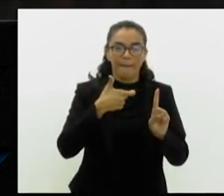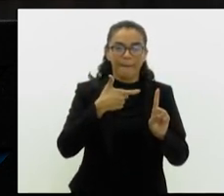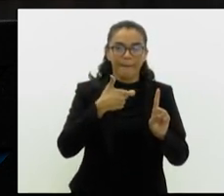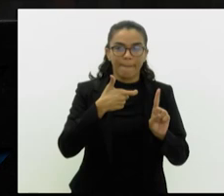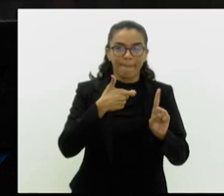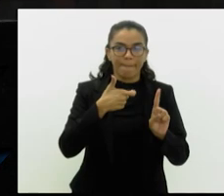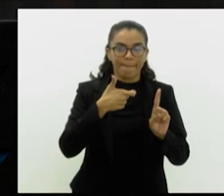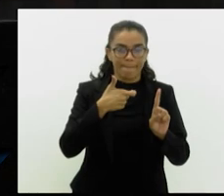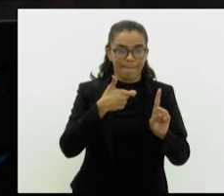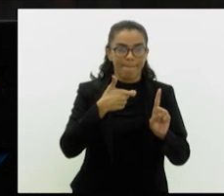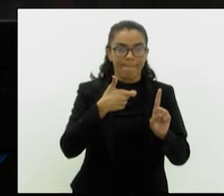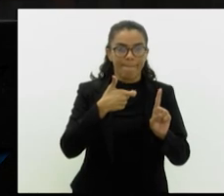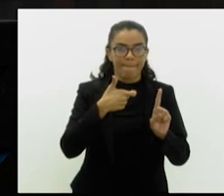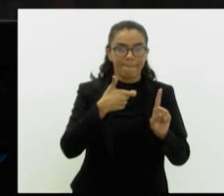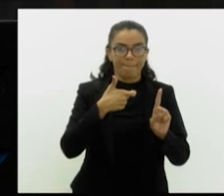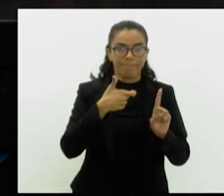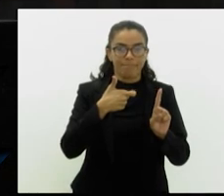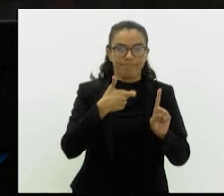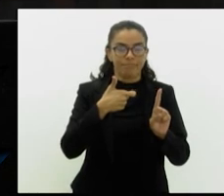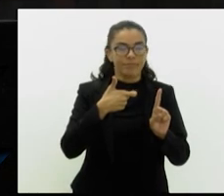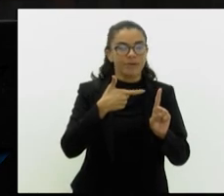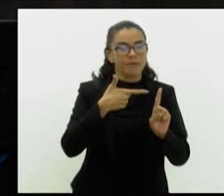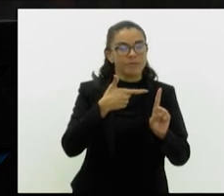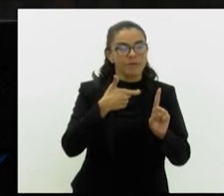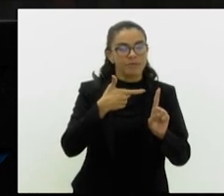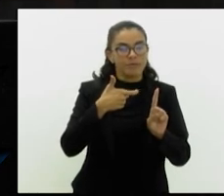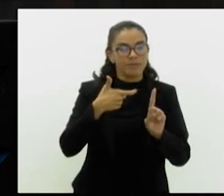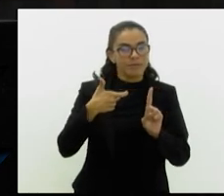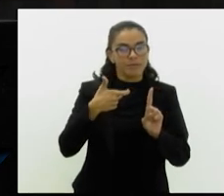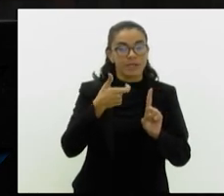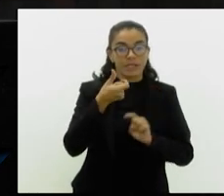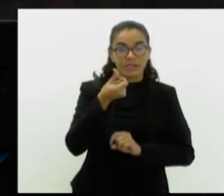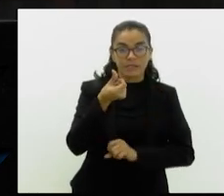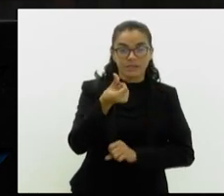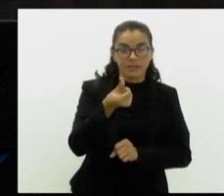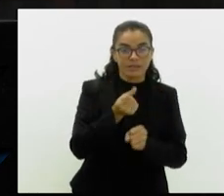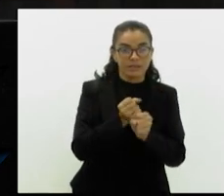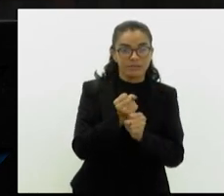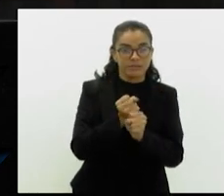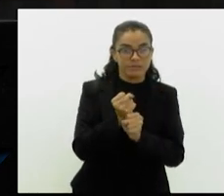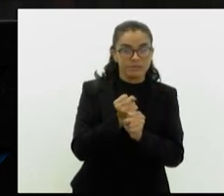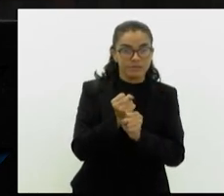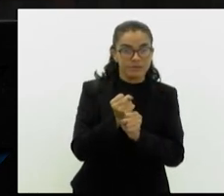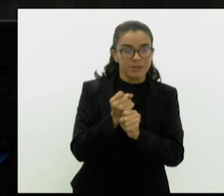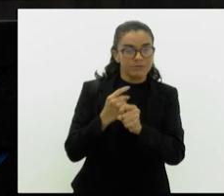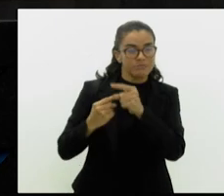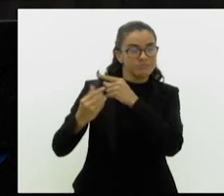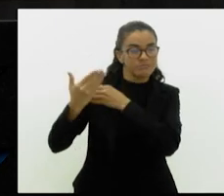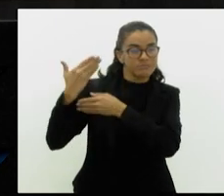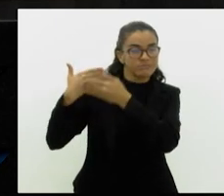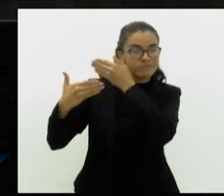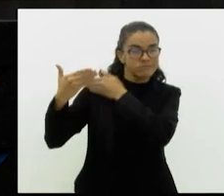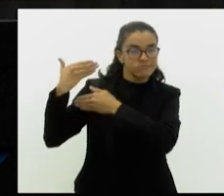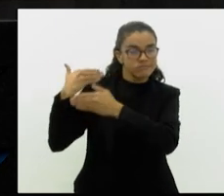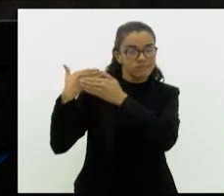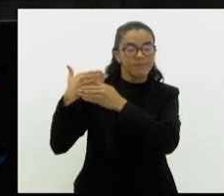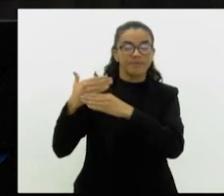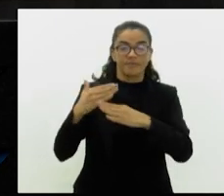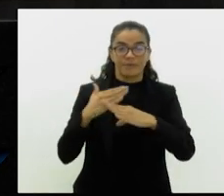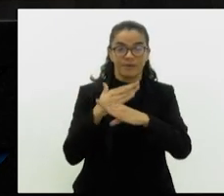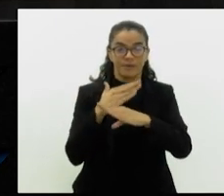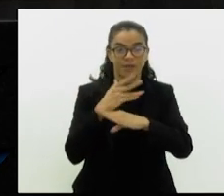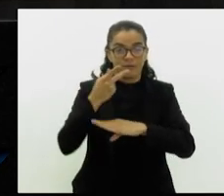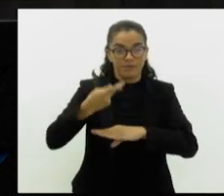bárbaro que foi executado há 6 anos atrás aqui na cidade do Rio